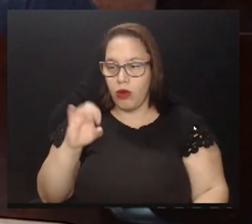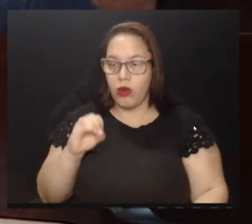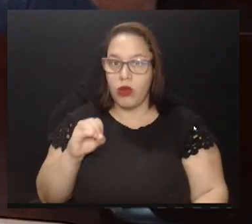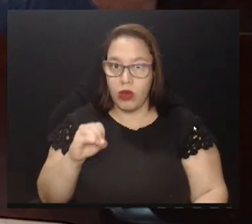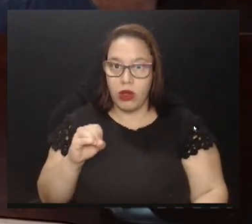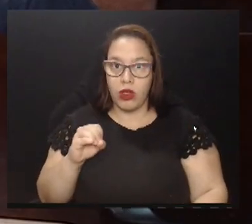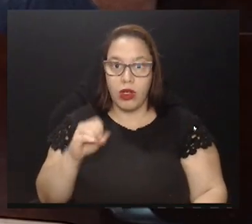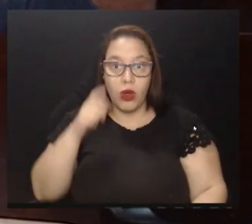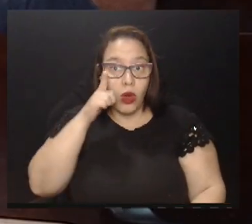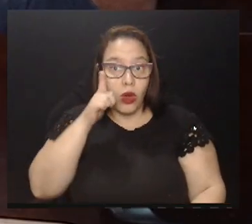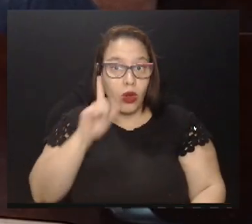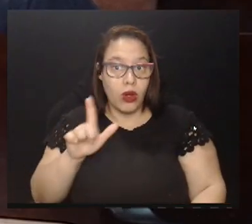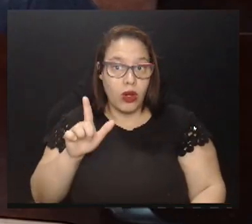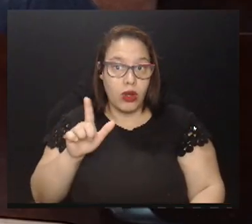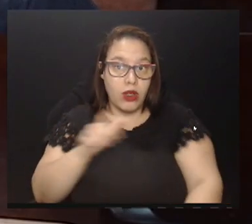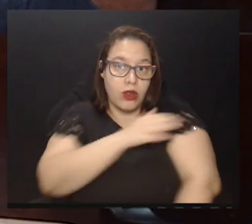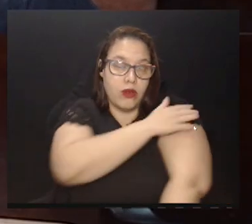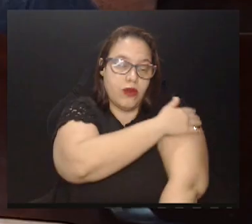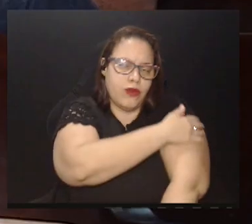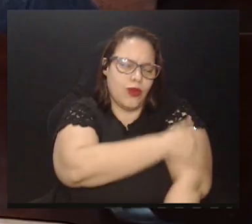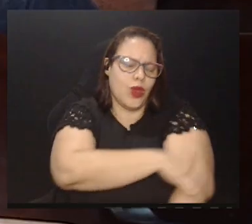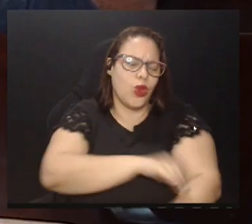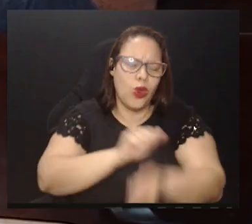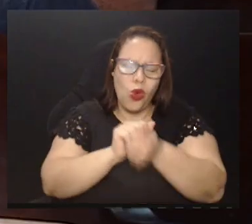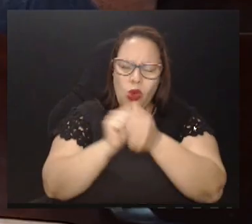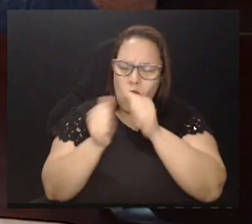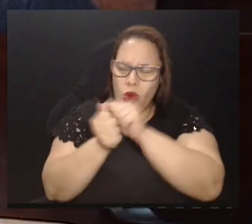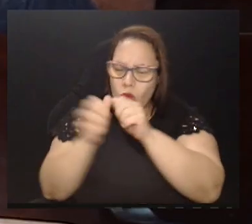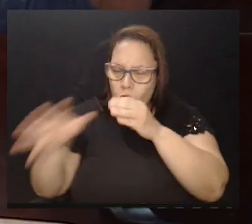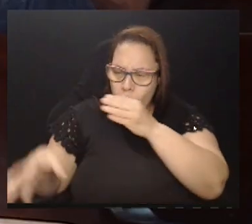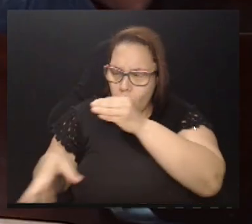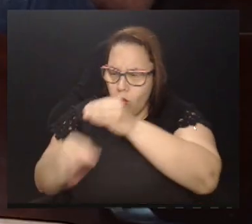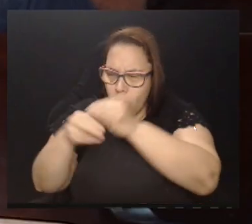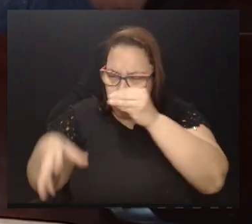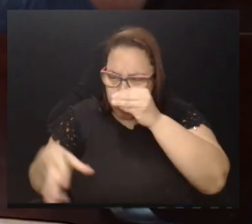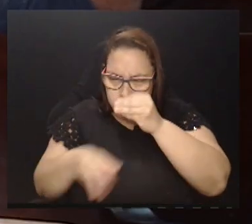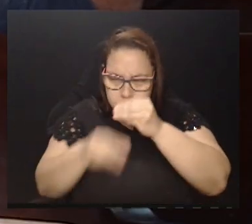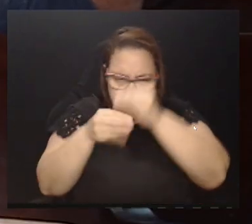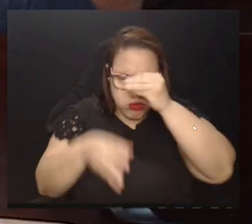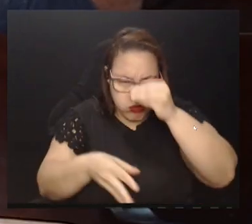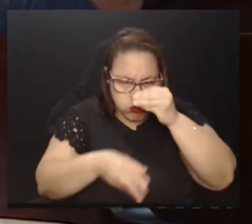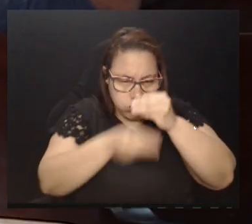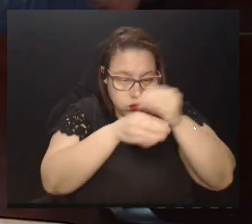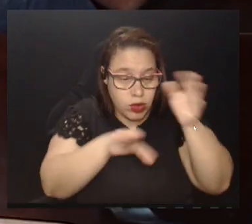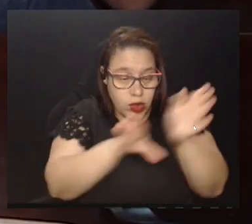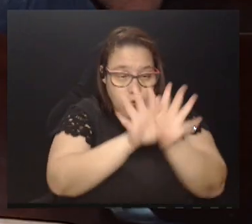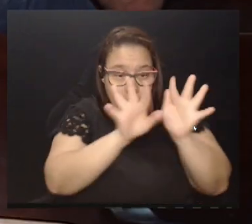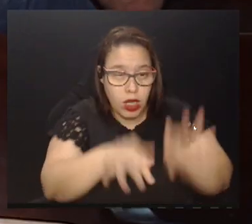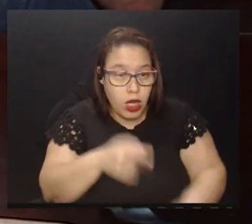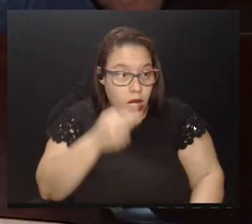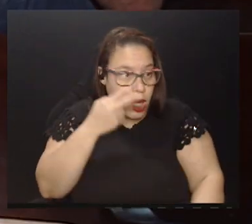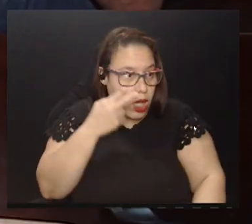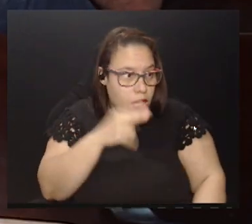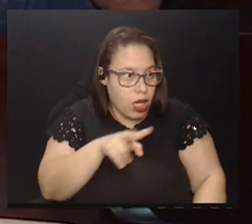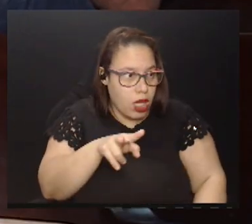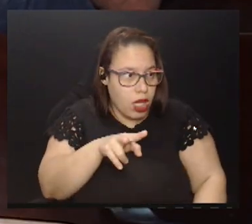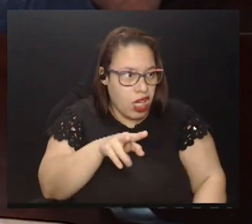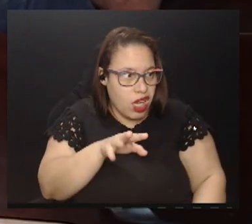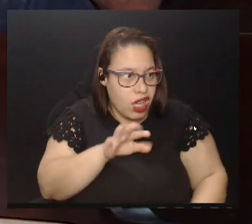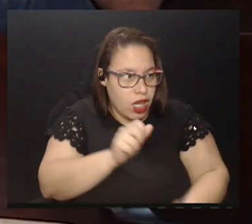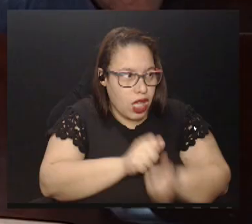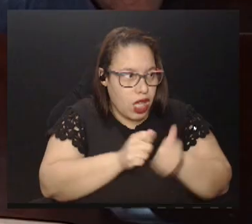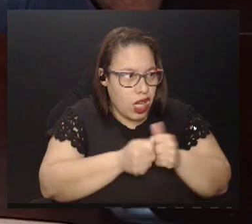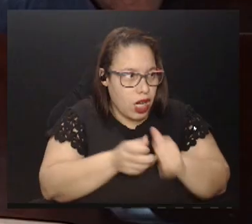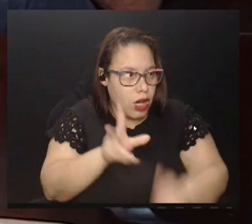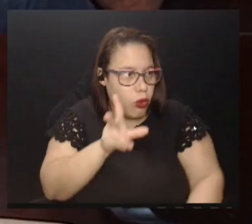fazer uma orquestração e juntar essas 3 coisas e chegar no final, você olhar aquilo redondinho, fala, deu